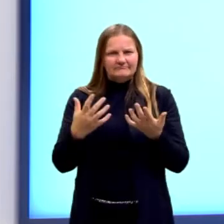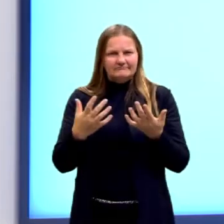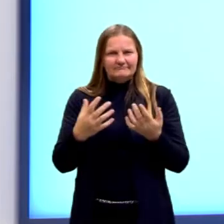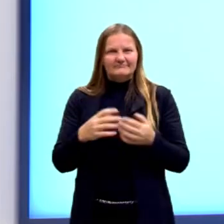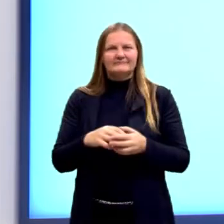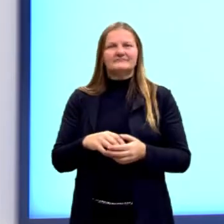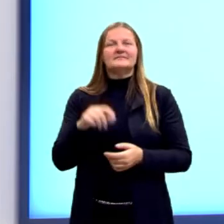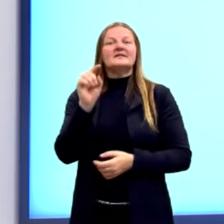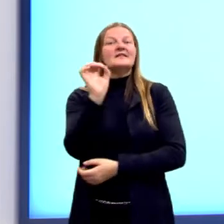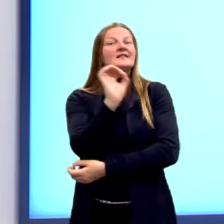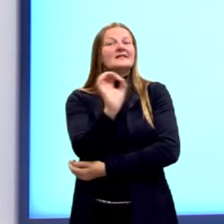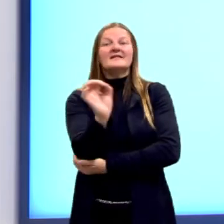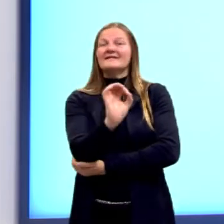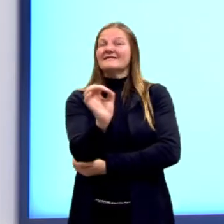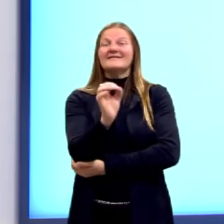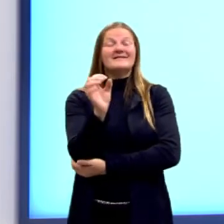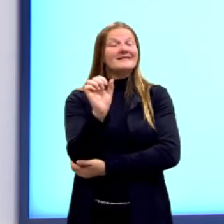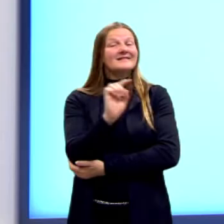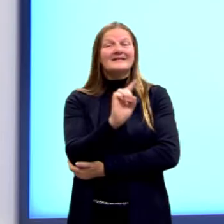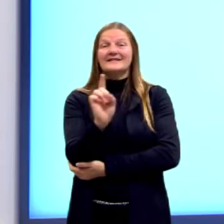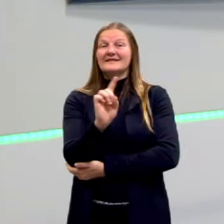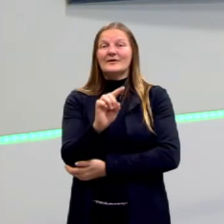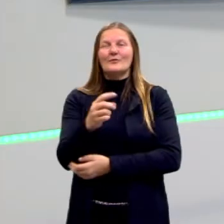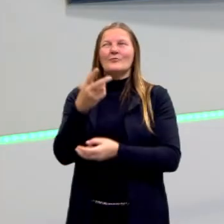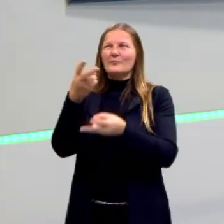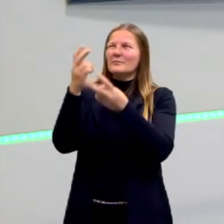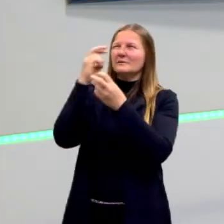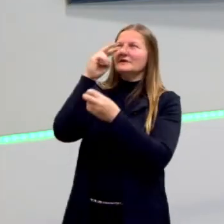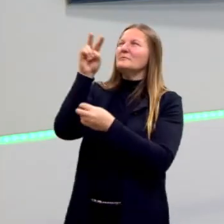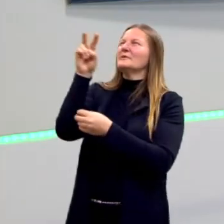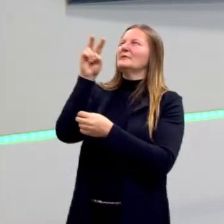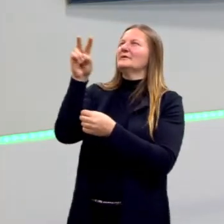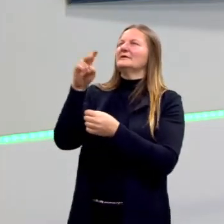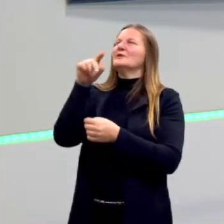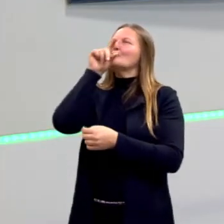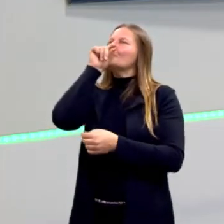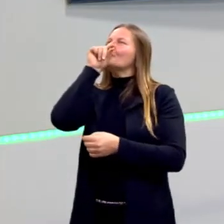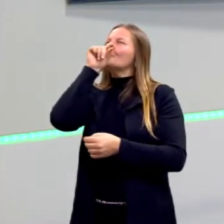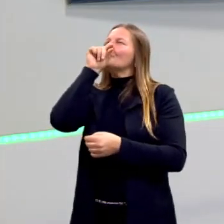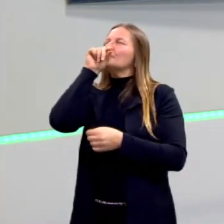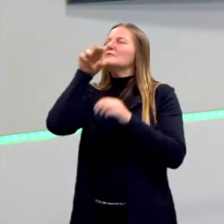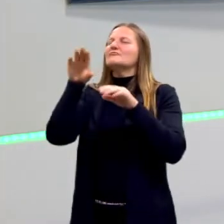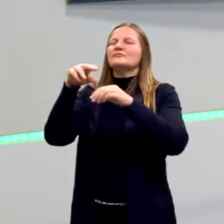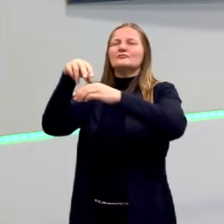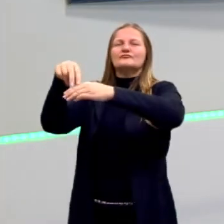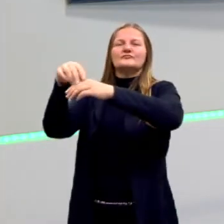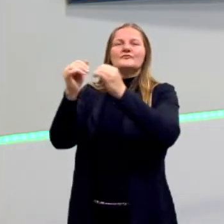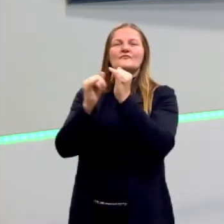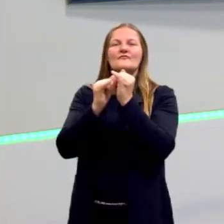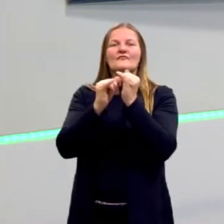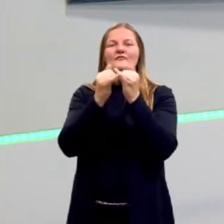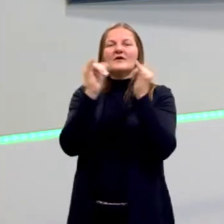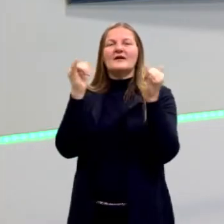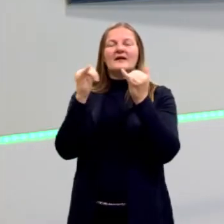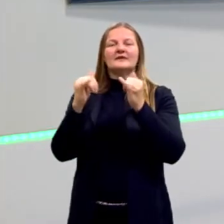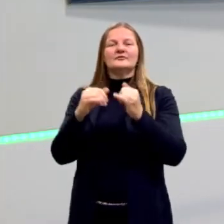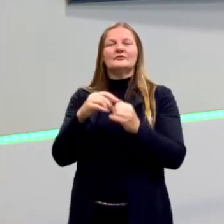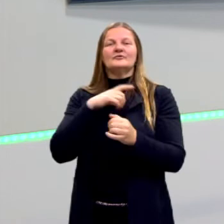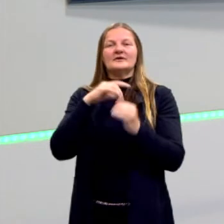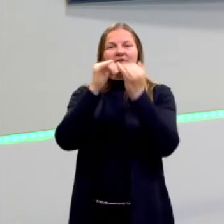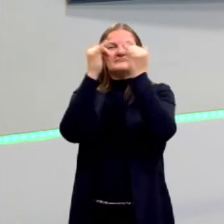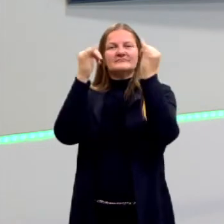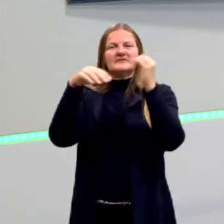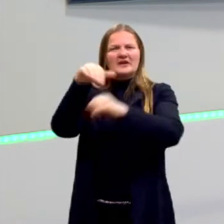então ele não é feia né como a gente já sabe às vezes até fazem ninhos né nos fios elétricos enfim é os fios de